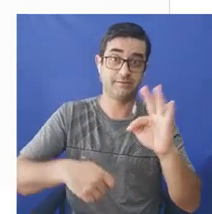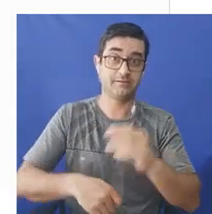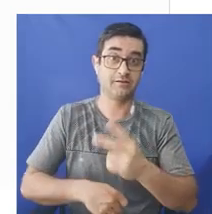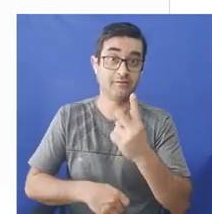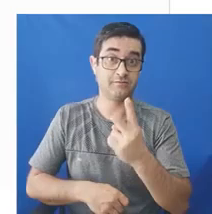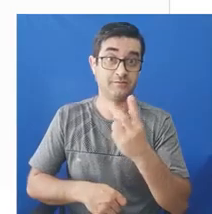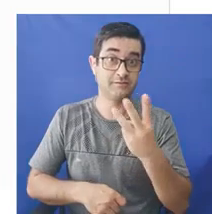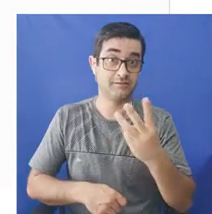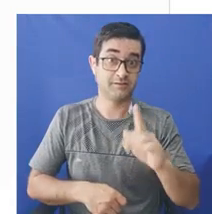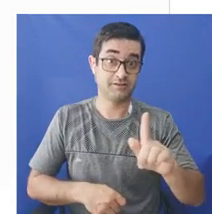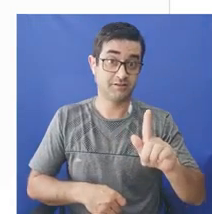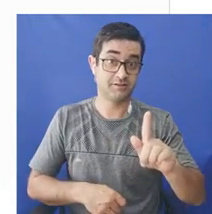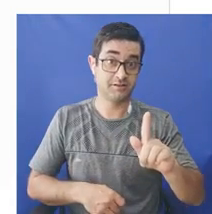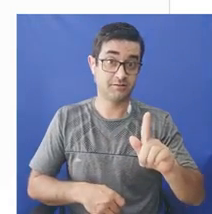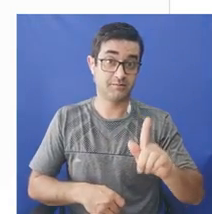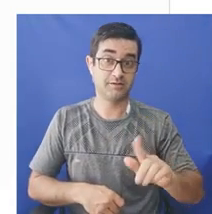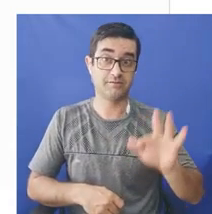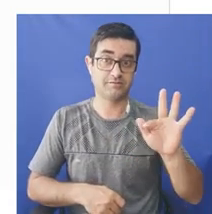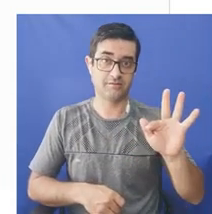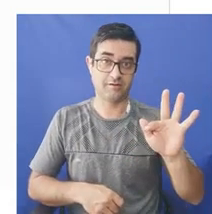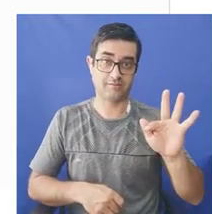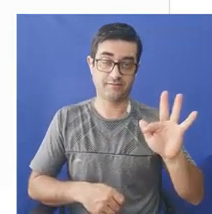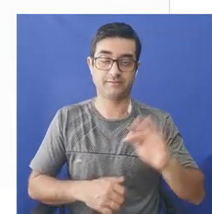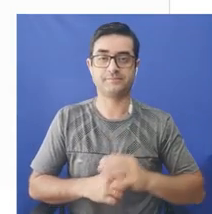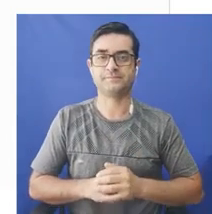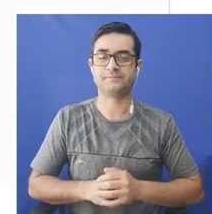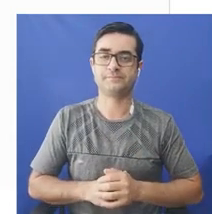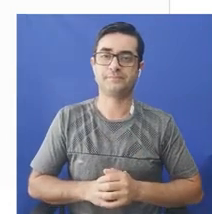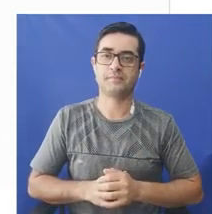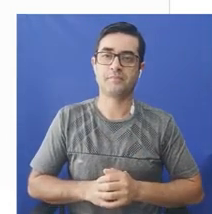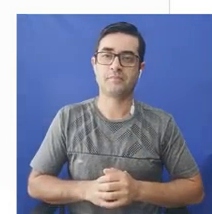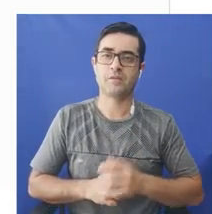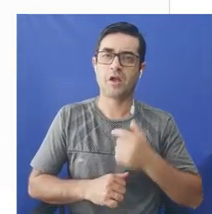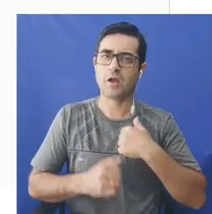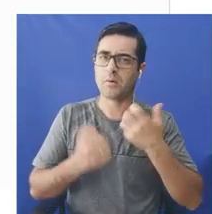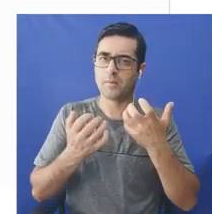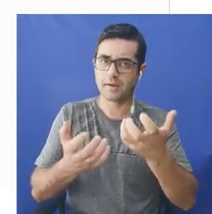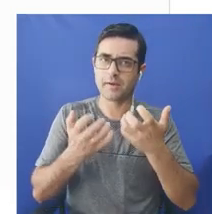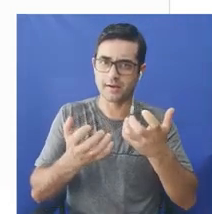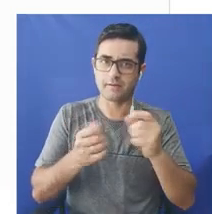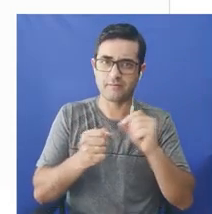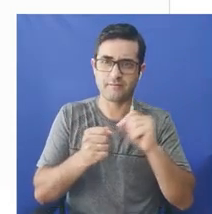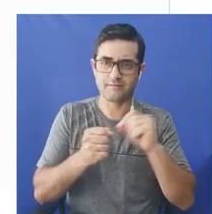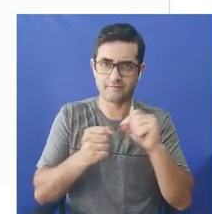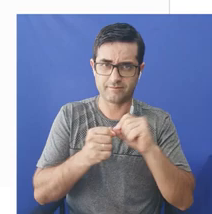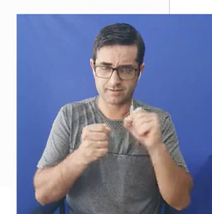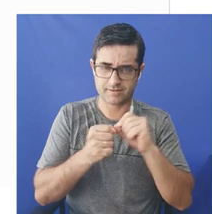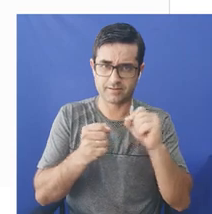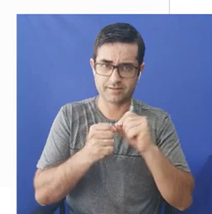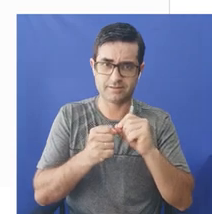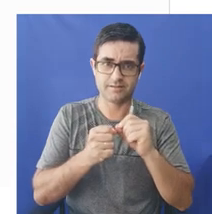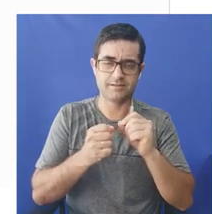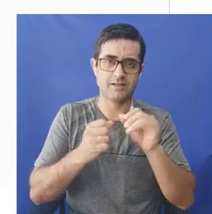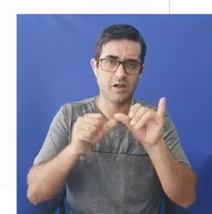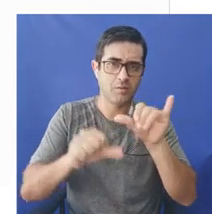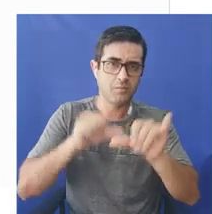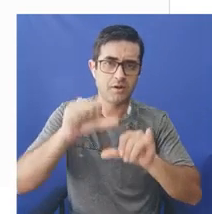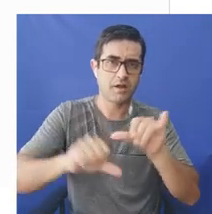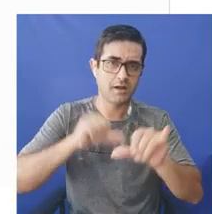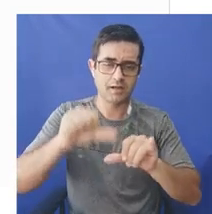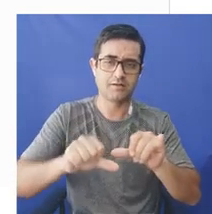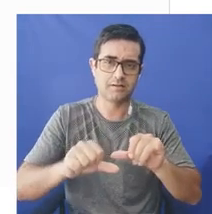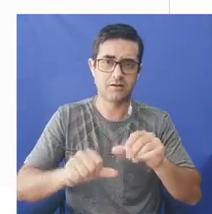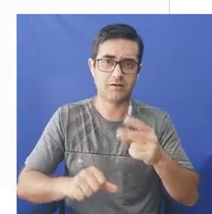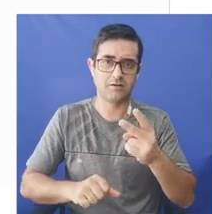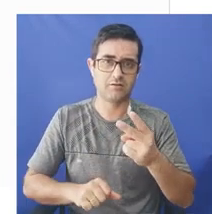flúor? Então, olhem só. A pergunta é o seguinte. Eu quero fazer uma reação, né? E